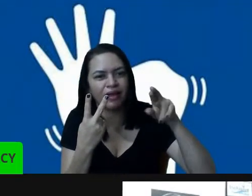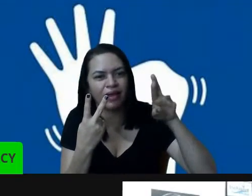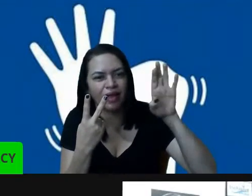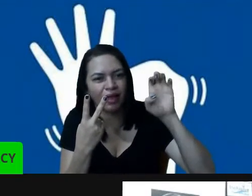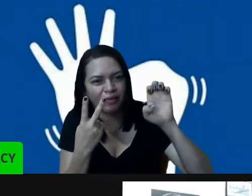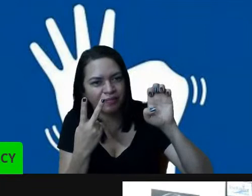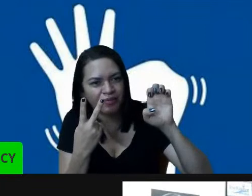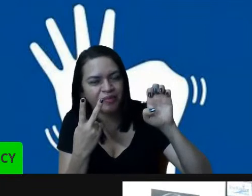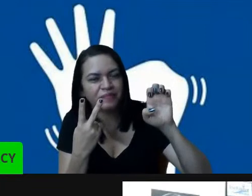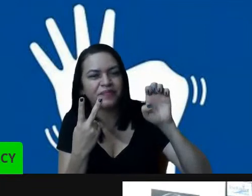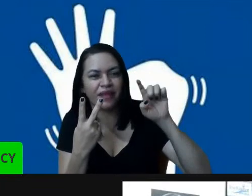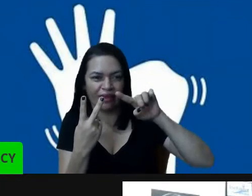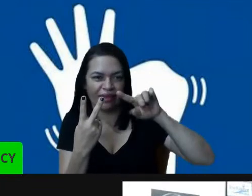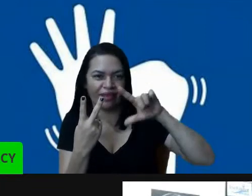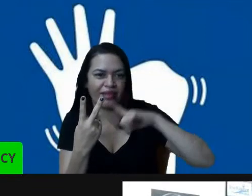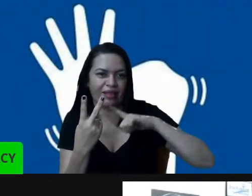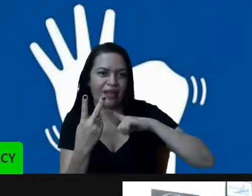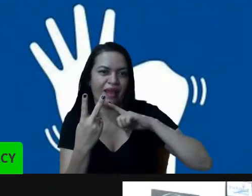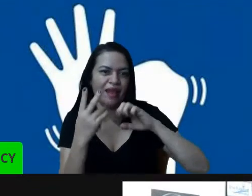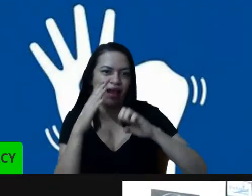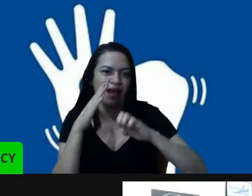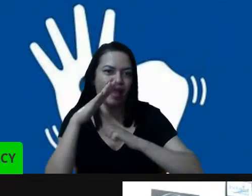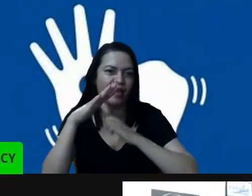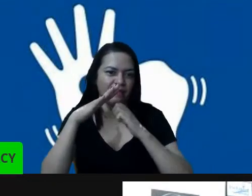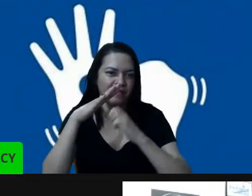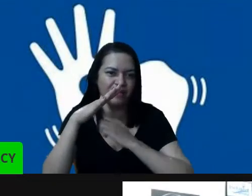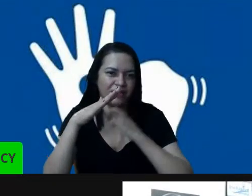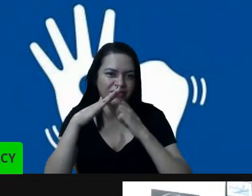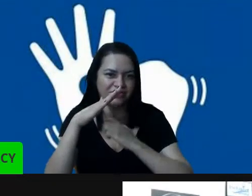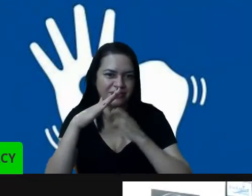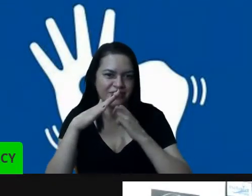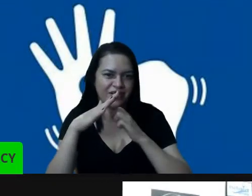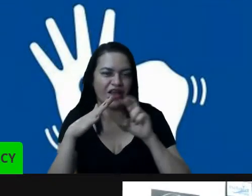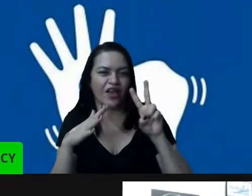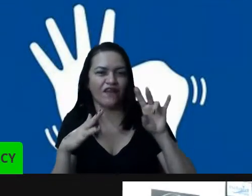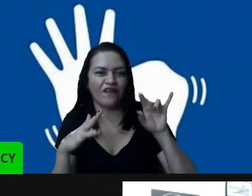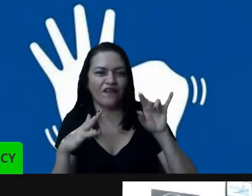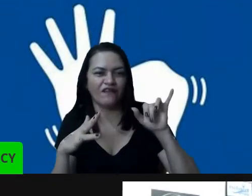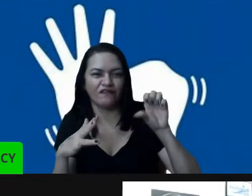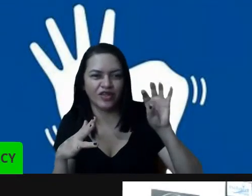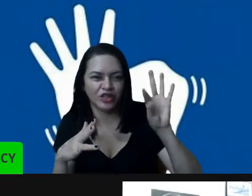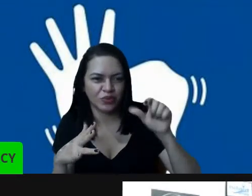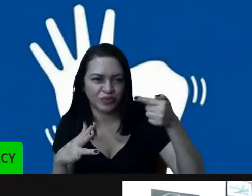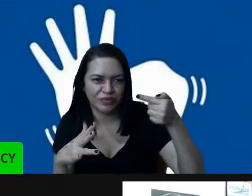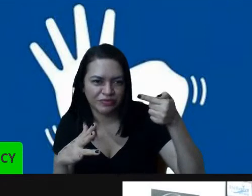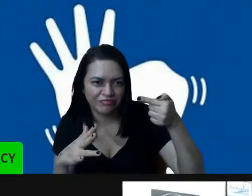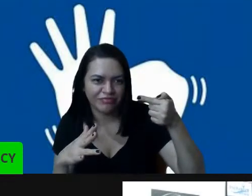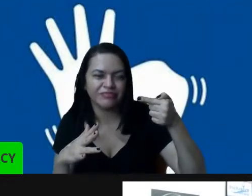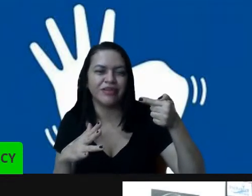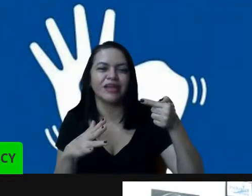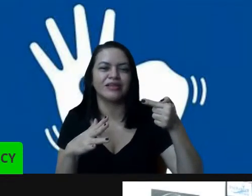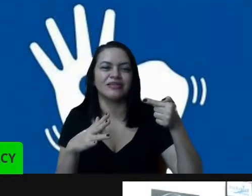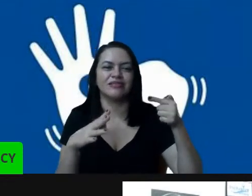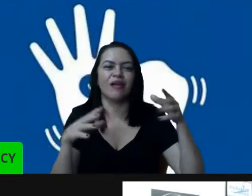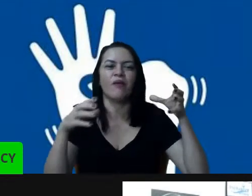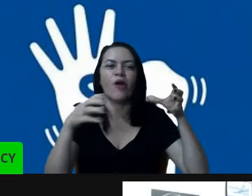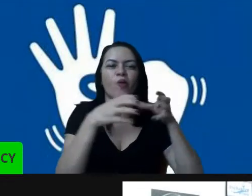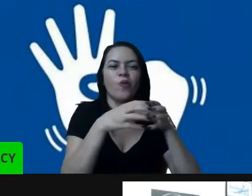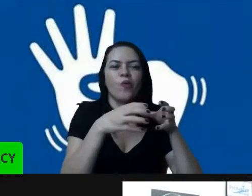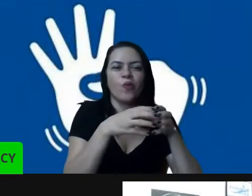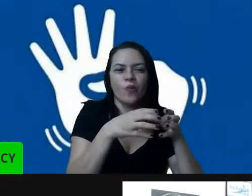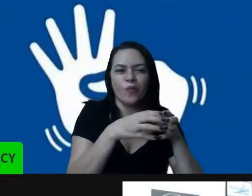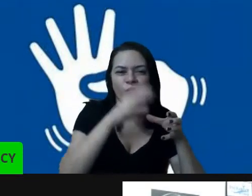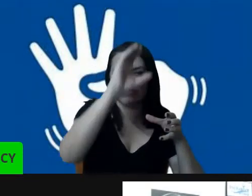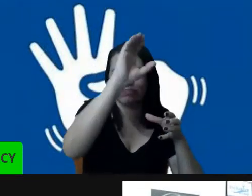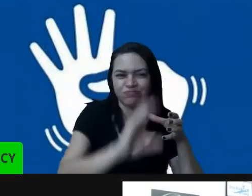a empresa dele, que é a Cristo 7, que trabalha com bandas católicas, e aí eu conversei com ele ontem, eu dei um toque e tal.